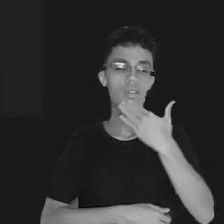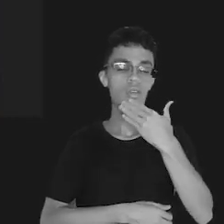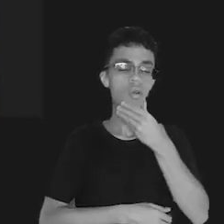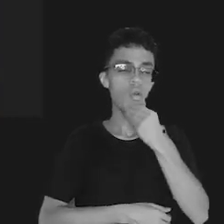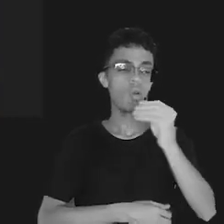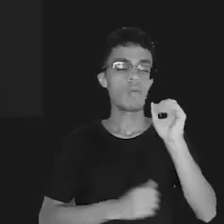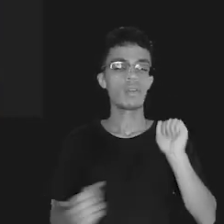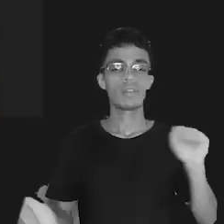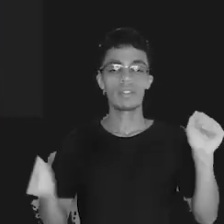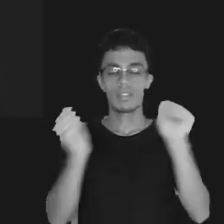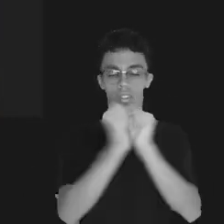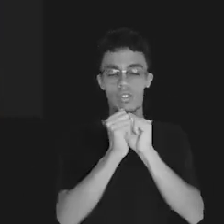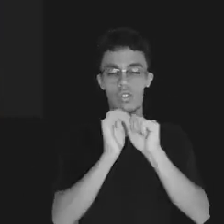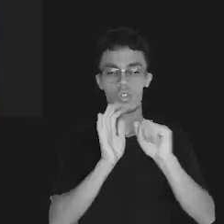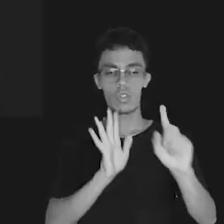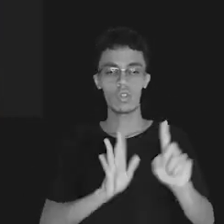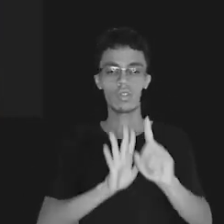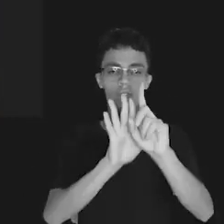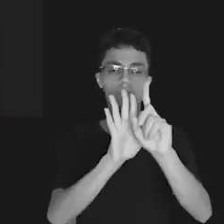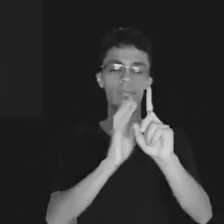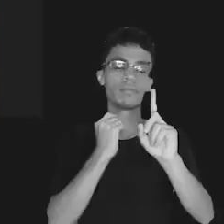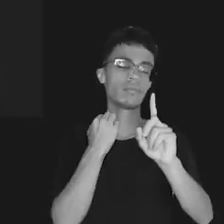acompanhassem. Não